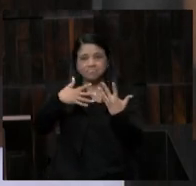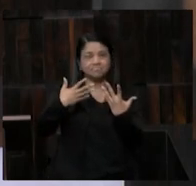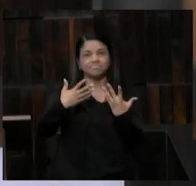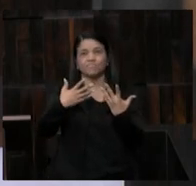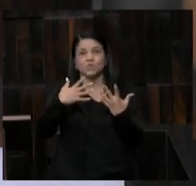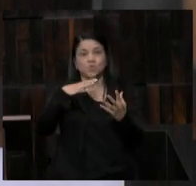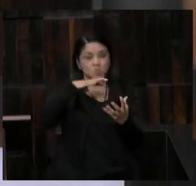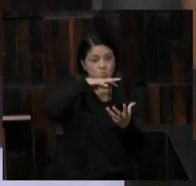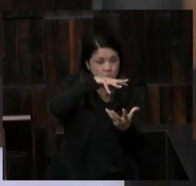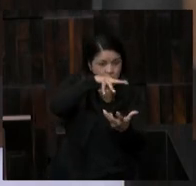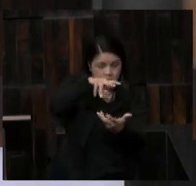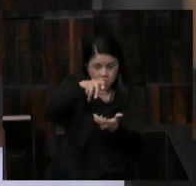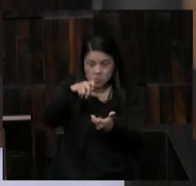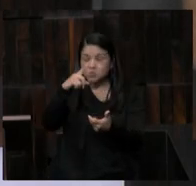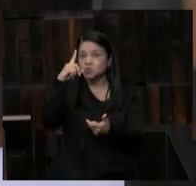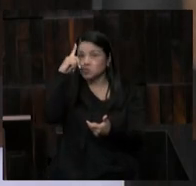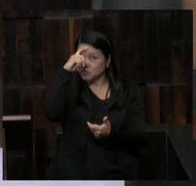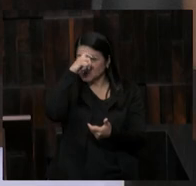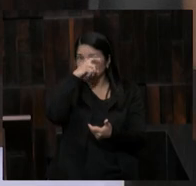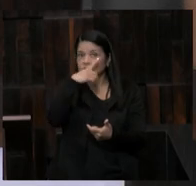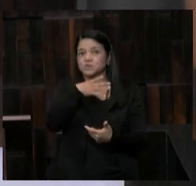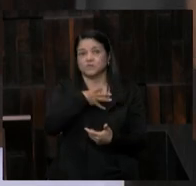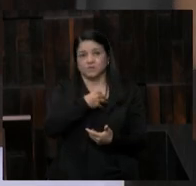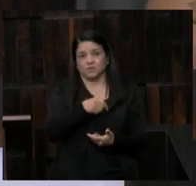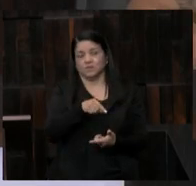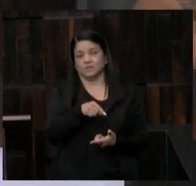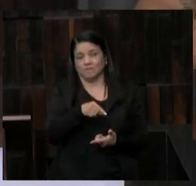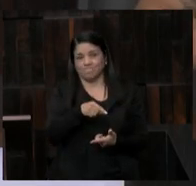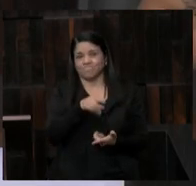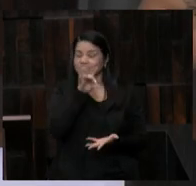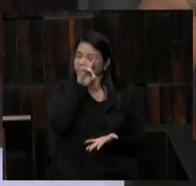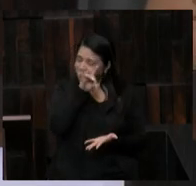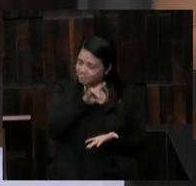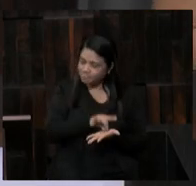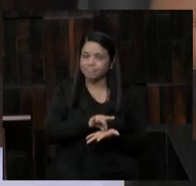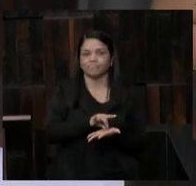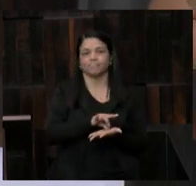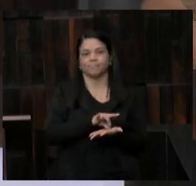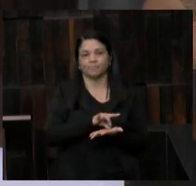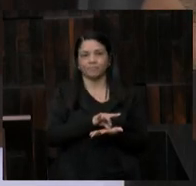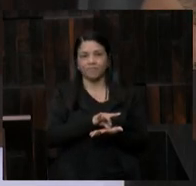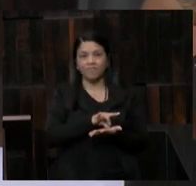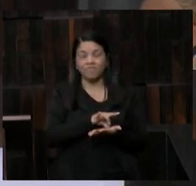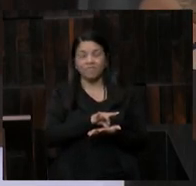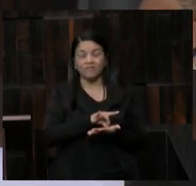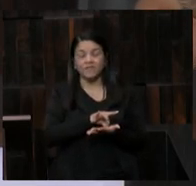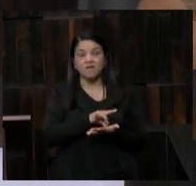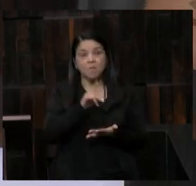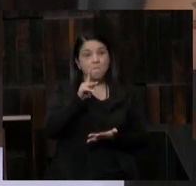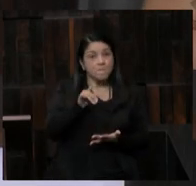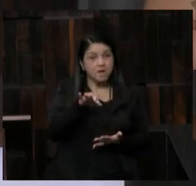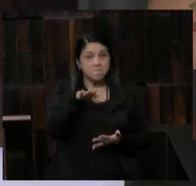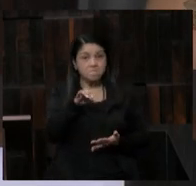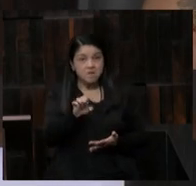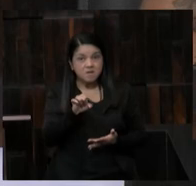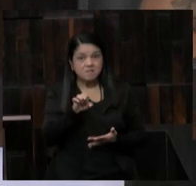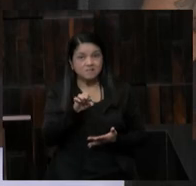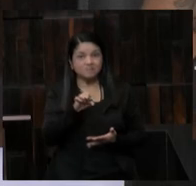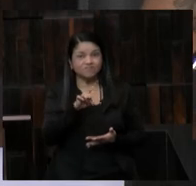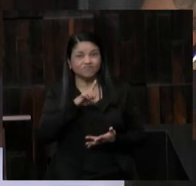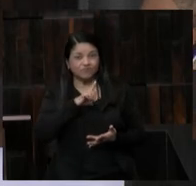um mundo hostil para o filho. Esta é a verdade. Porque se os pais e mães